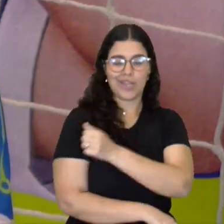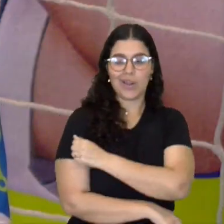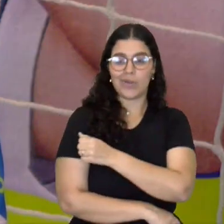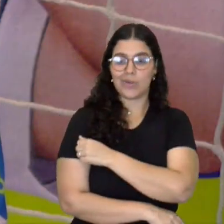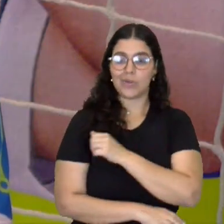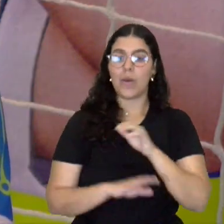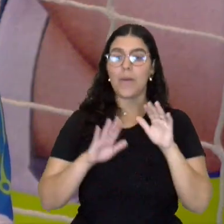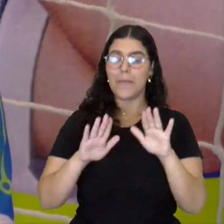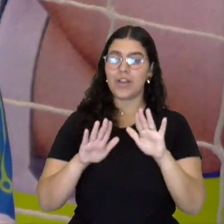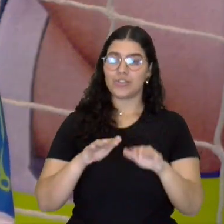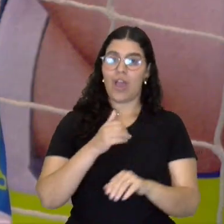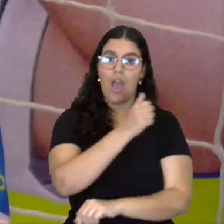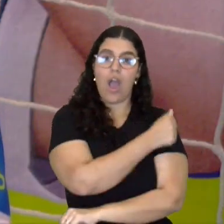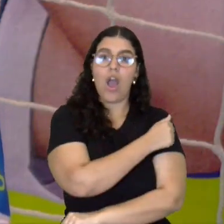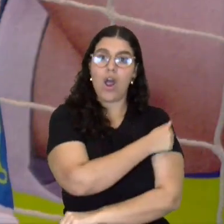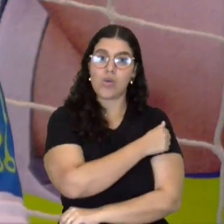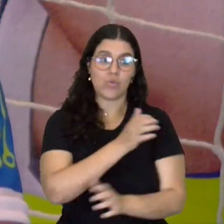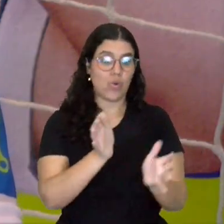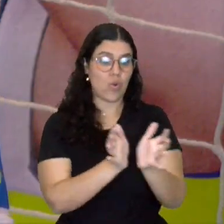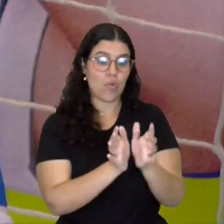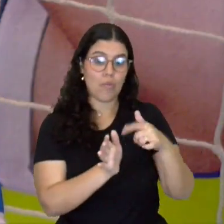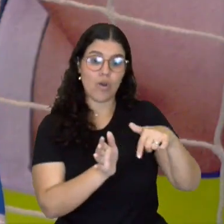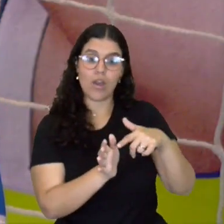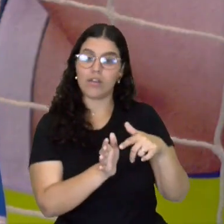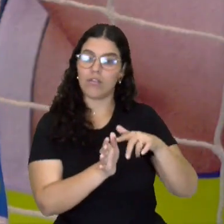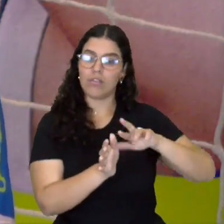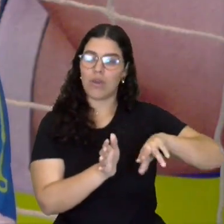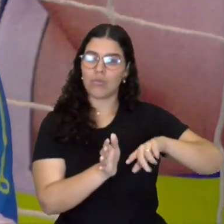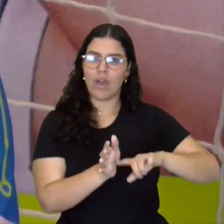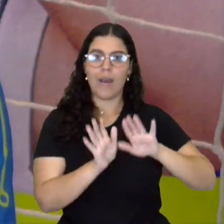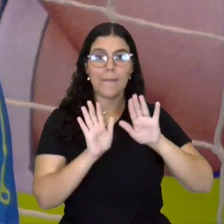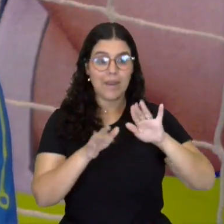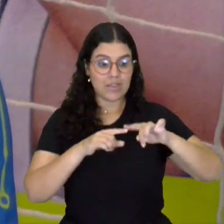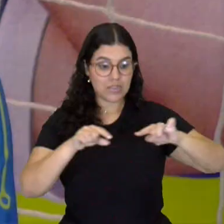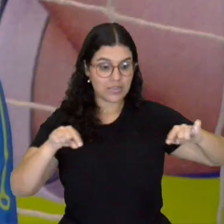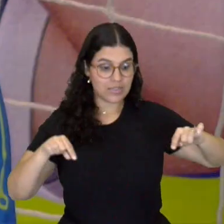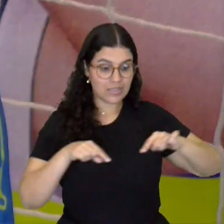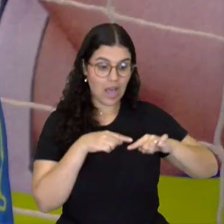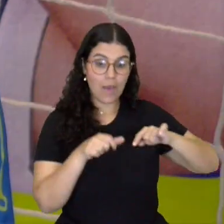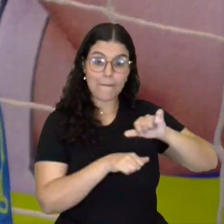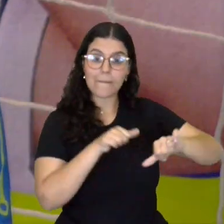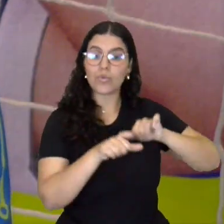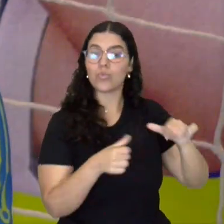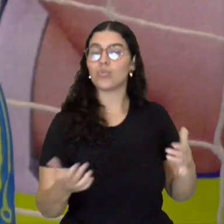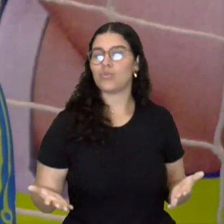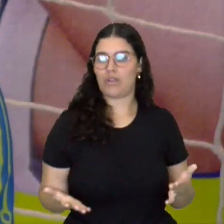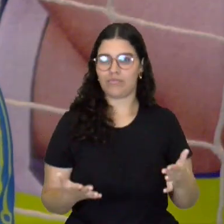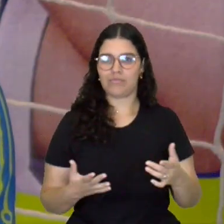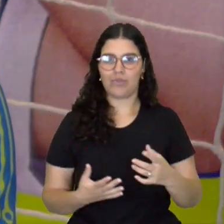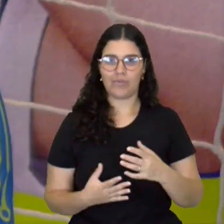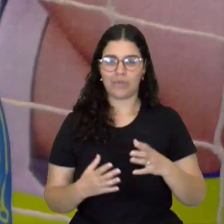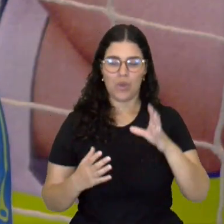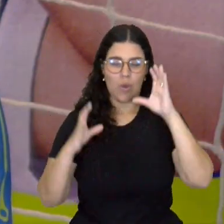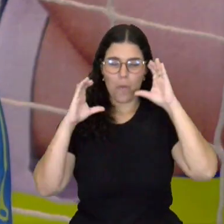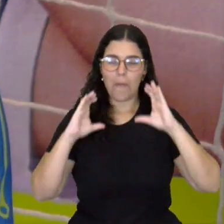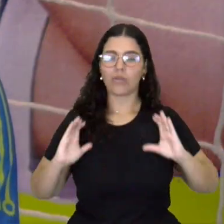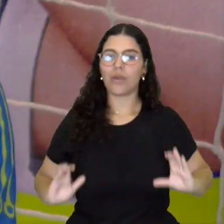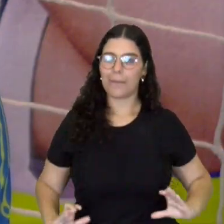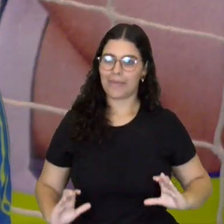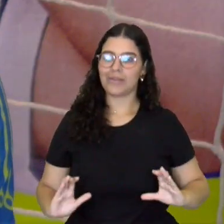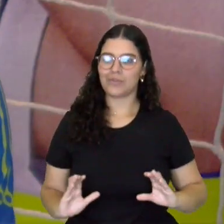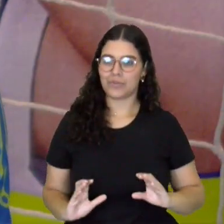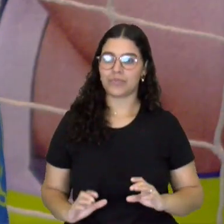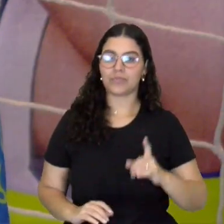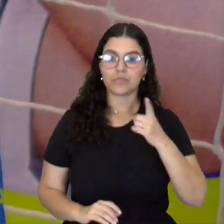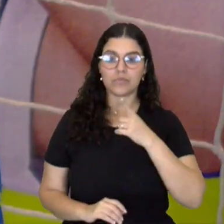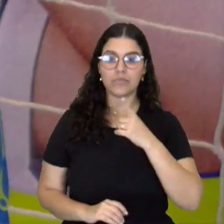ele não participa diretamente, que não faz parte da equipe, a sala se transforma, a escola se transforma. Então, por exemplo, eu sou professor do 5º ano.